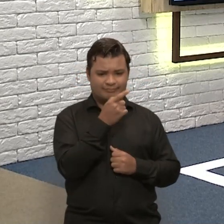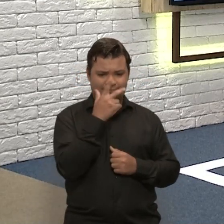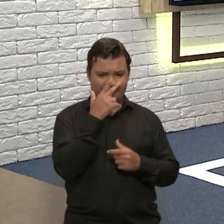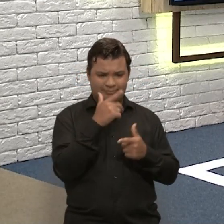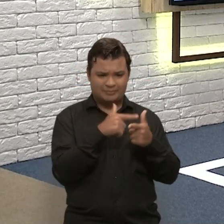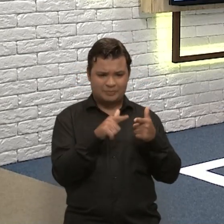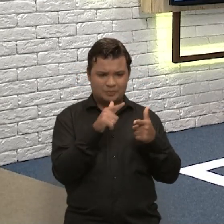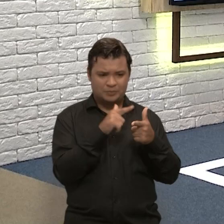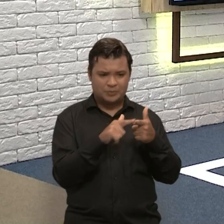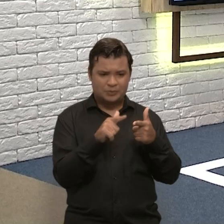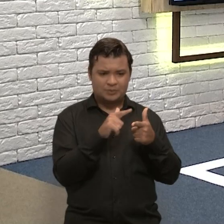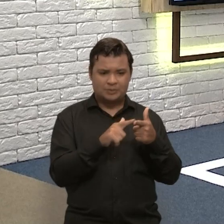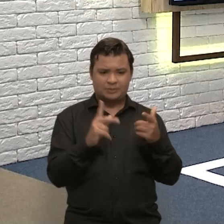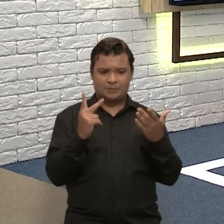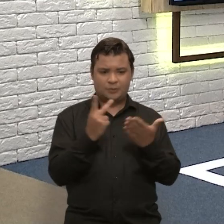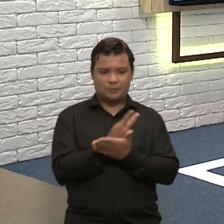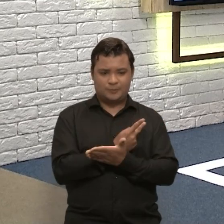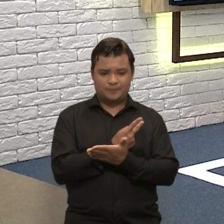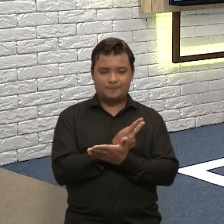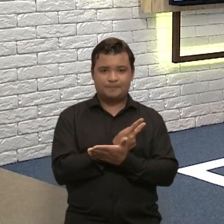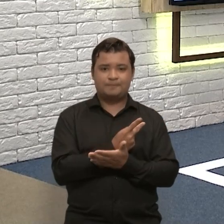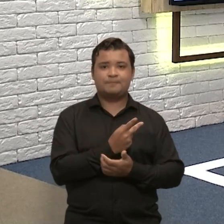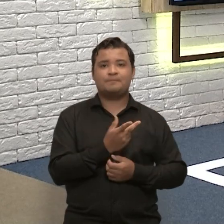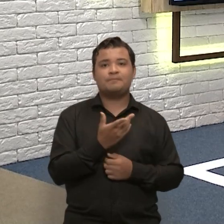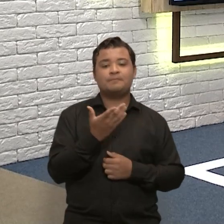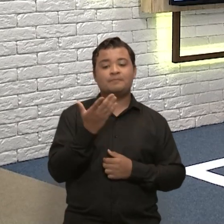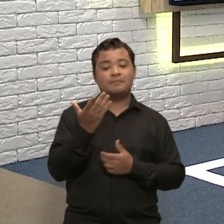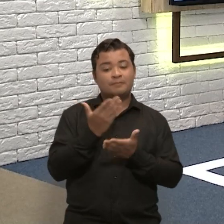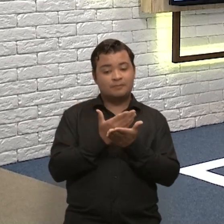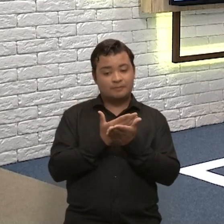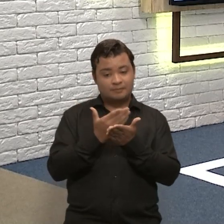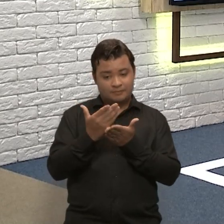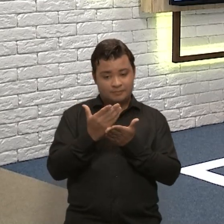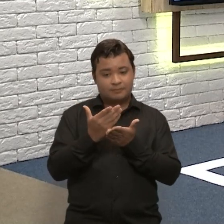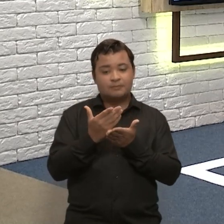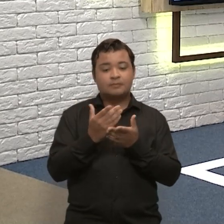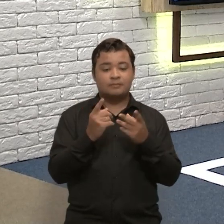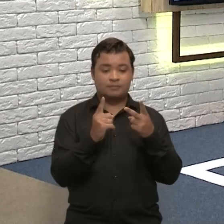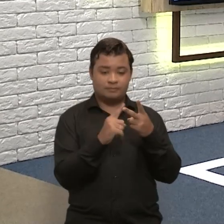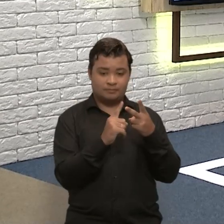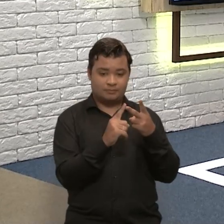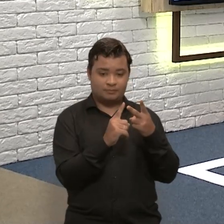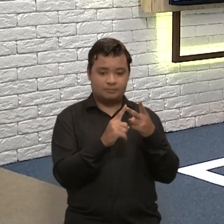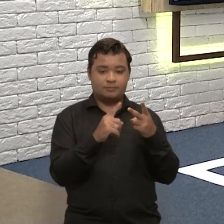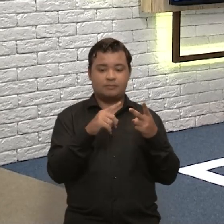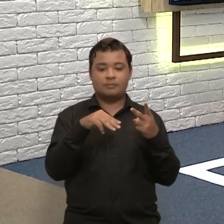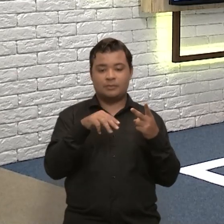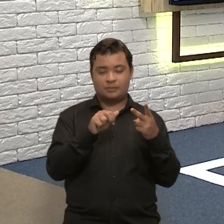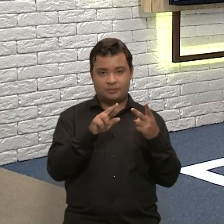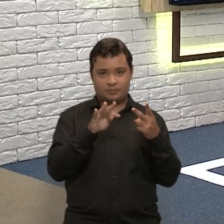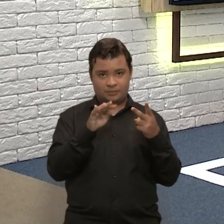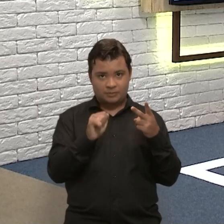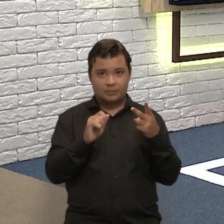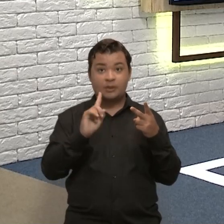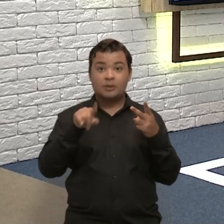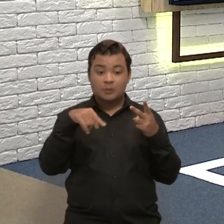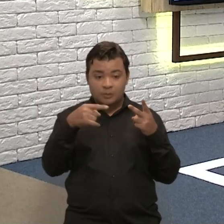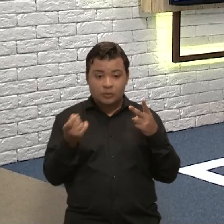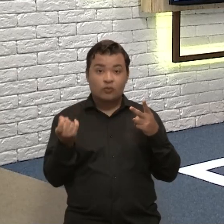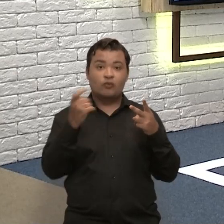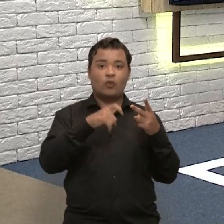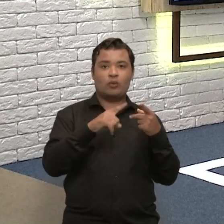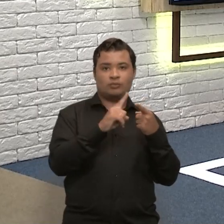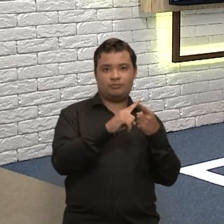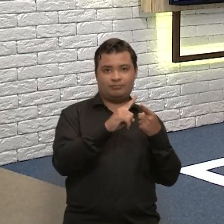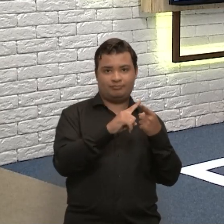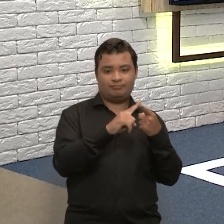probleminha técnico. Nós vamos começar então com a professora com a Marta e daqui a pouquinho a gente retoma então para falar